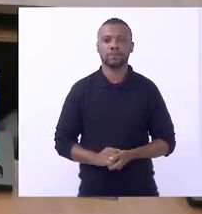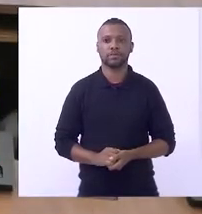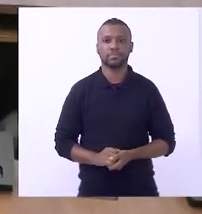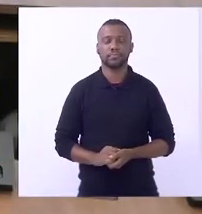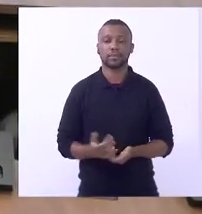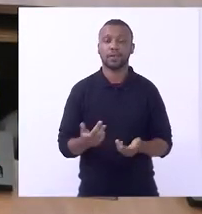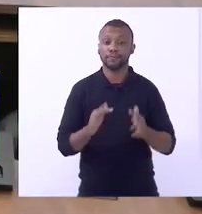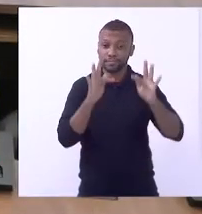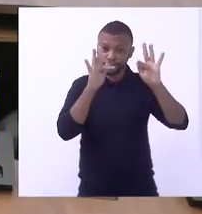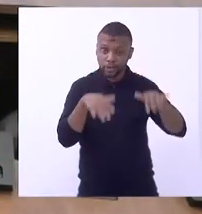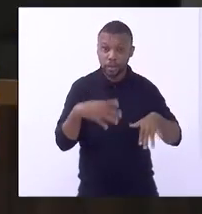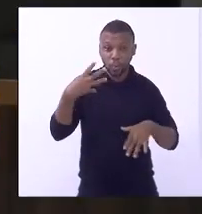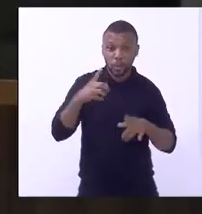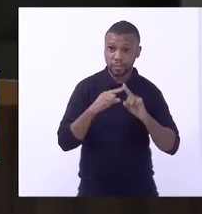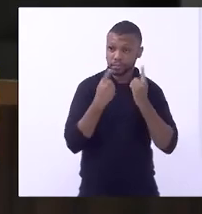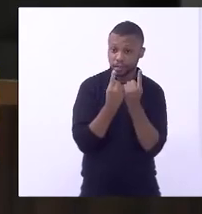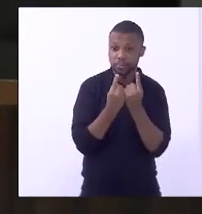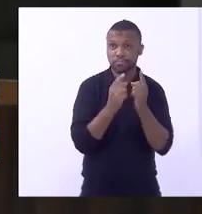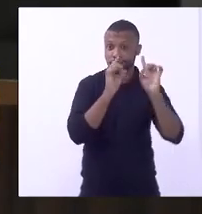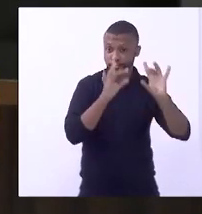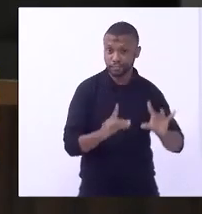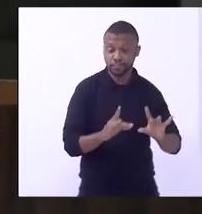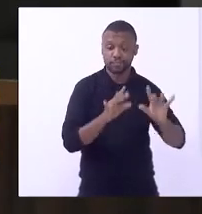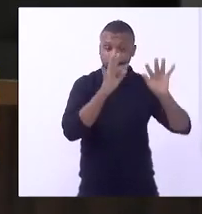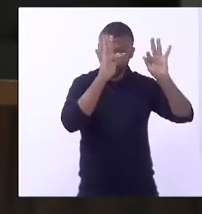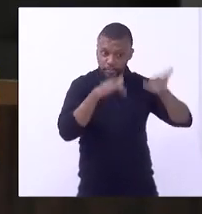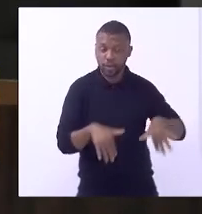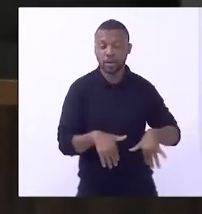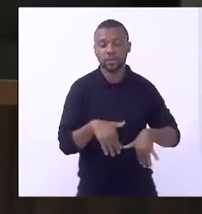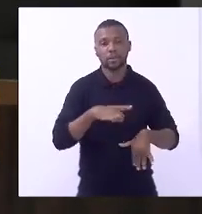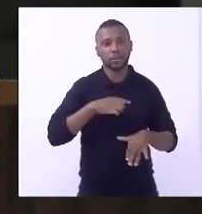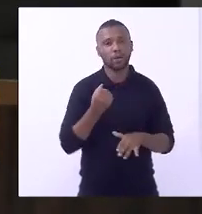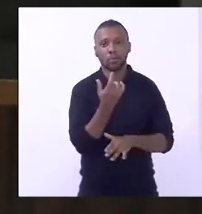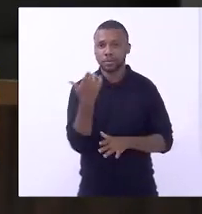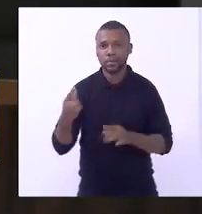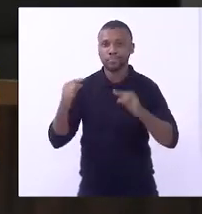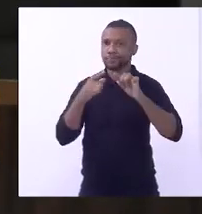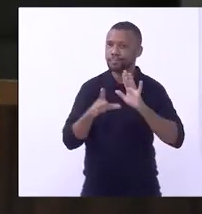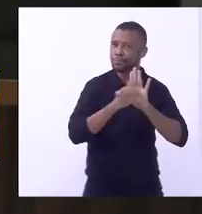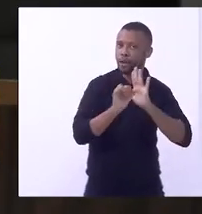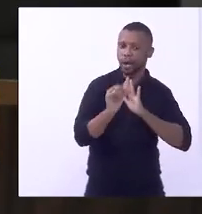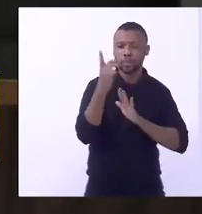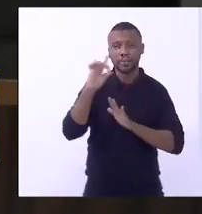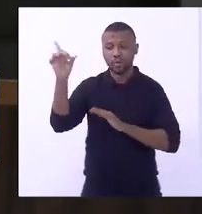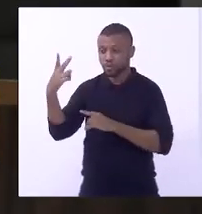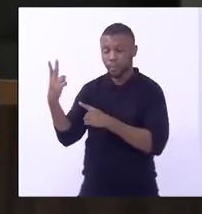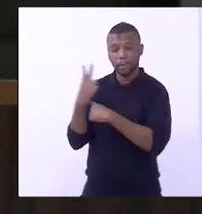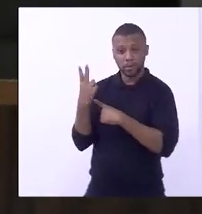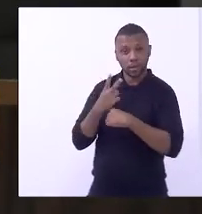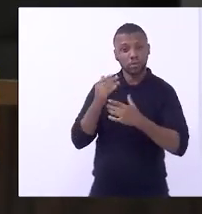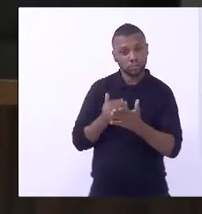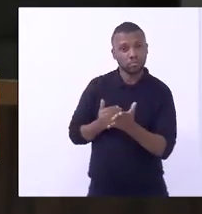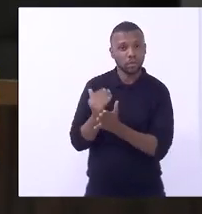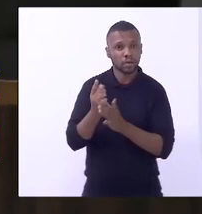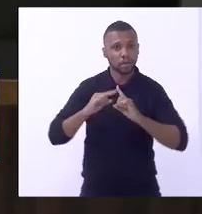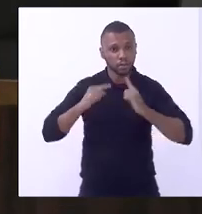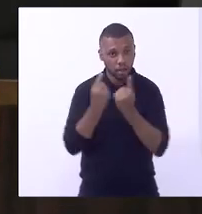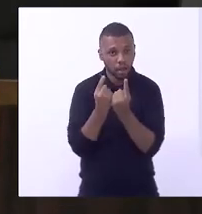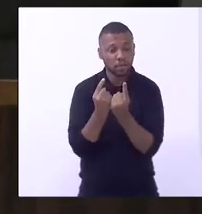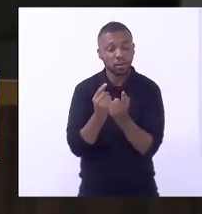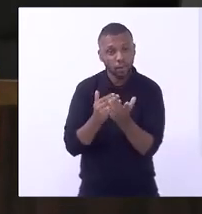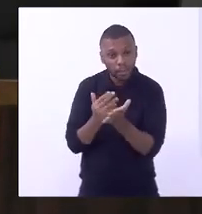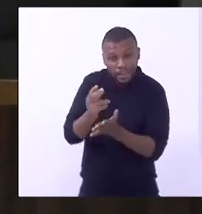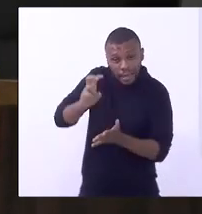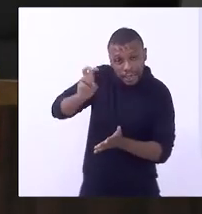Nada mais a tratar na quarta sessão extraordinária, mesmo está encerrada. Havendo número legal sobre a proteção de Deus, iniciamos nosso trabalho. Está aberta a quinta sessão extraordinária do